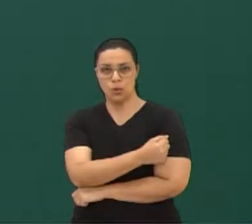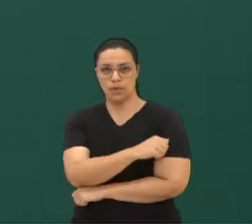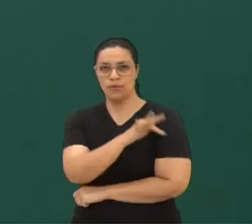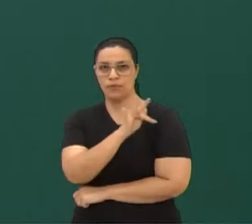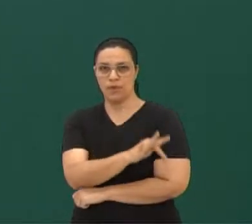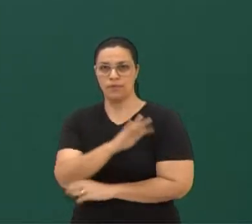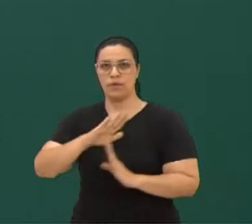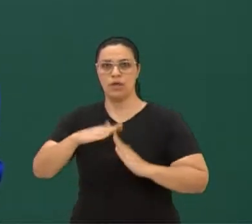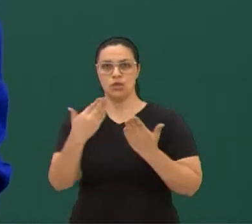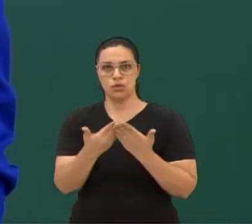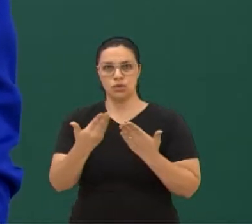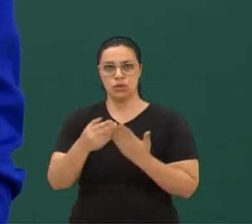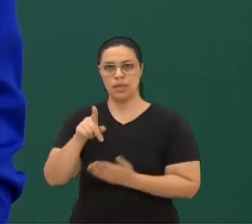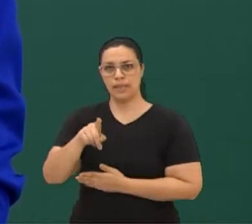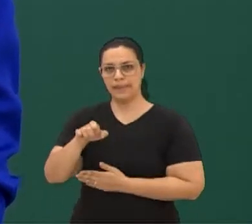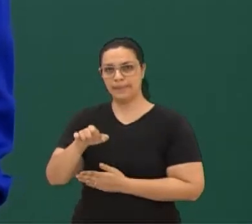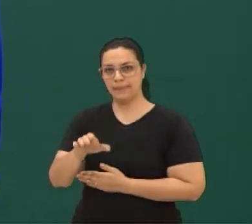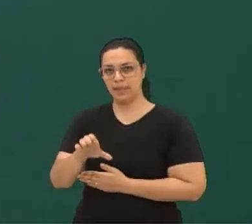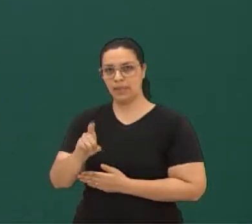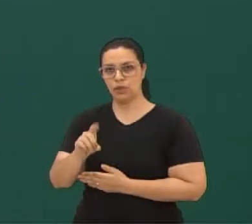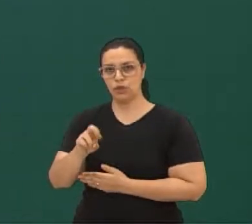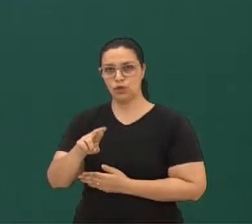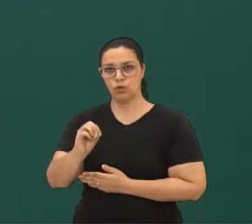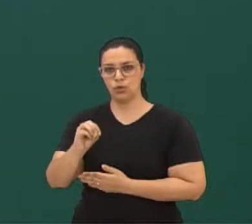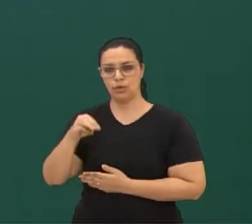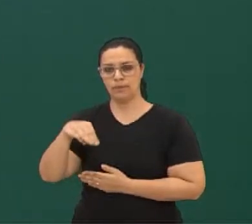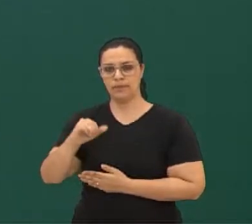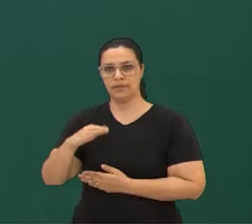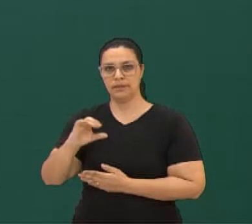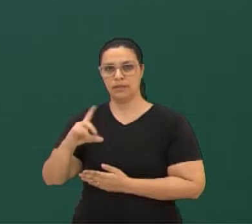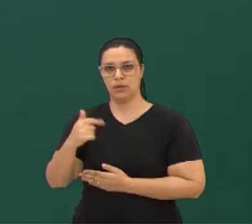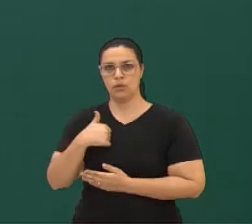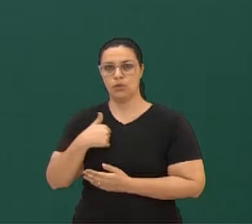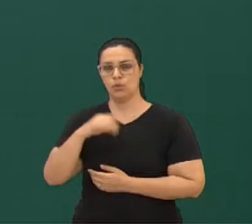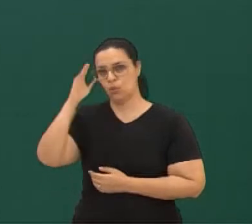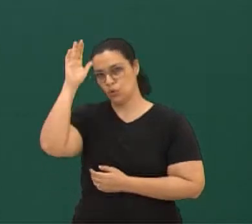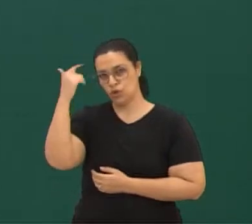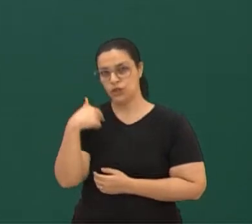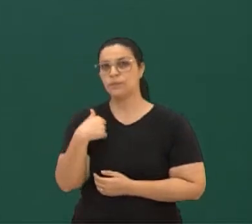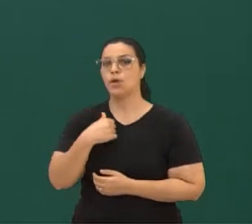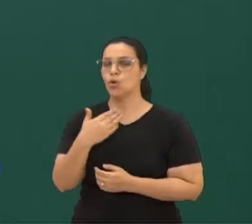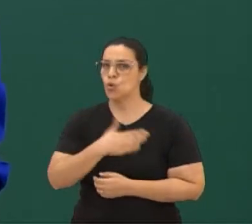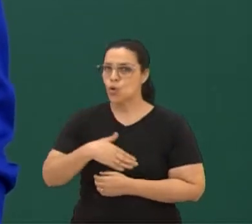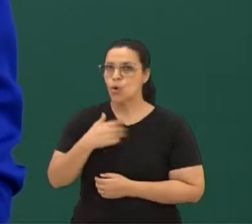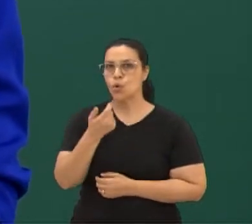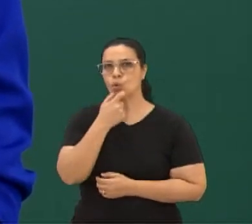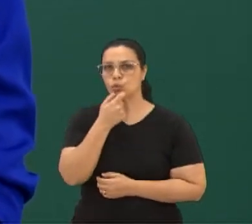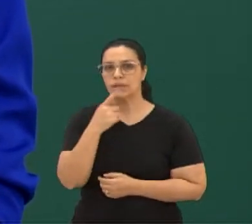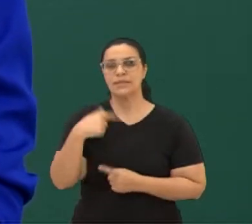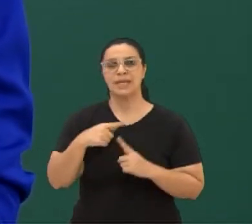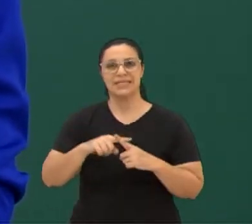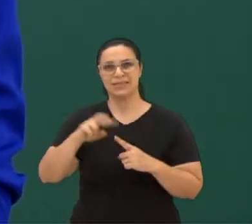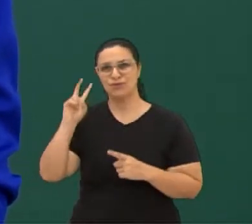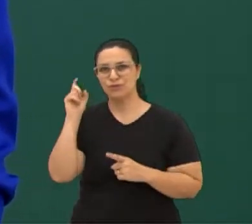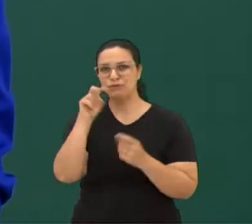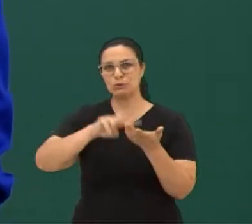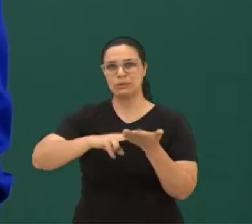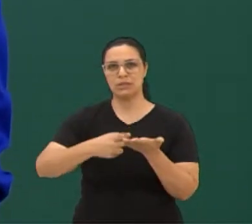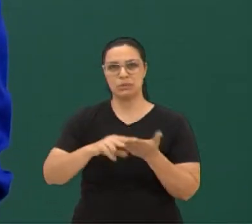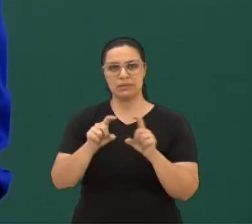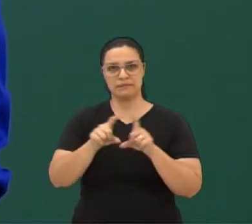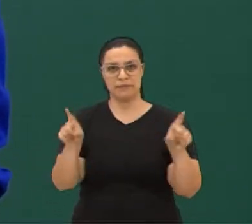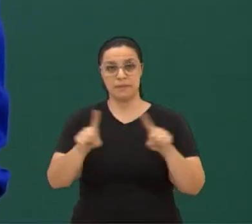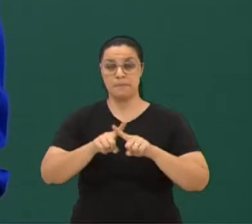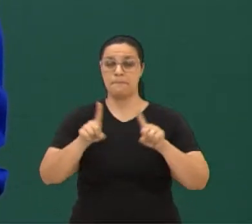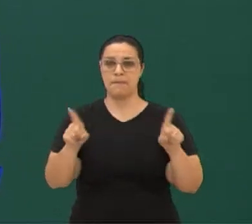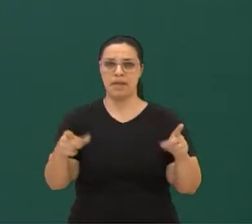ano ef do Colégio Estadual Pedro Macedo em Curitiba gosto muito de língua inglesa mas tem um pouco de dificuldade em traduzir as frases porém